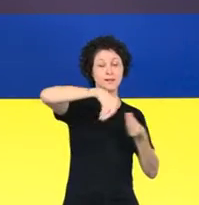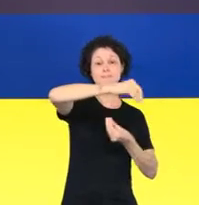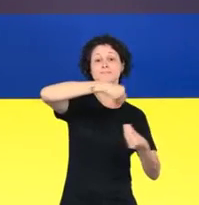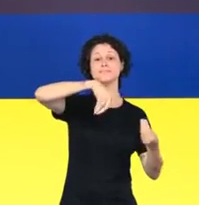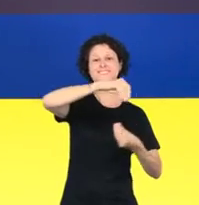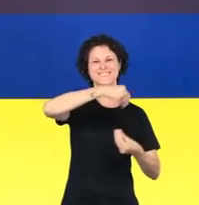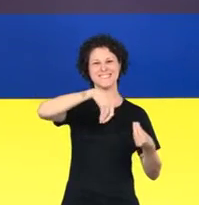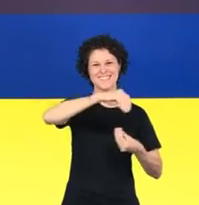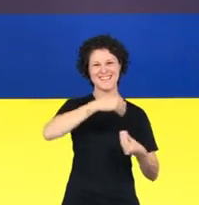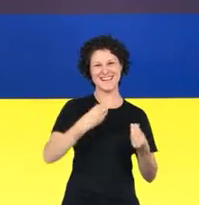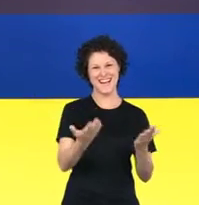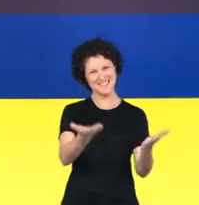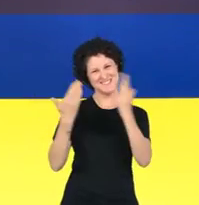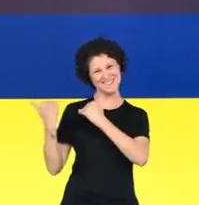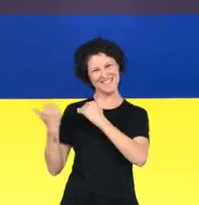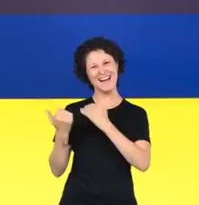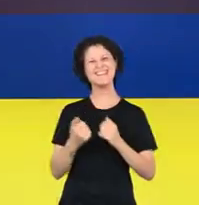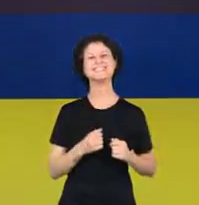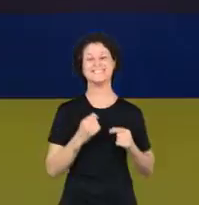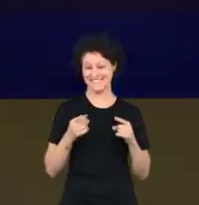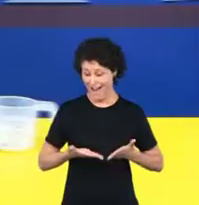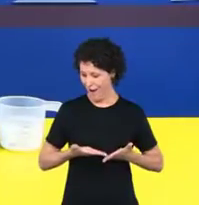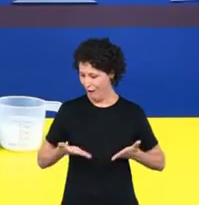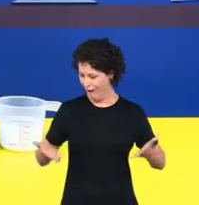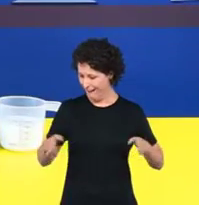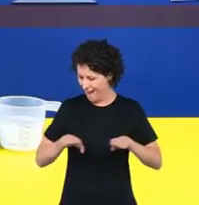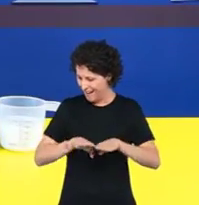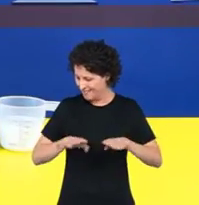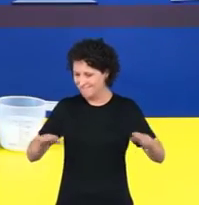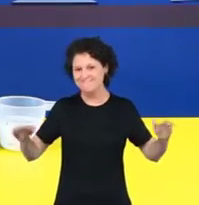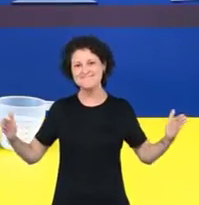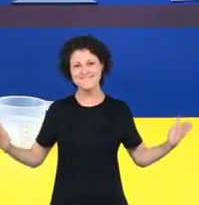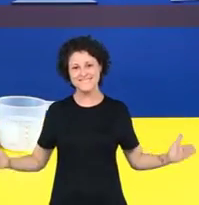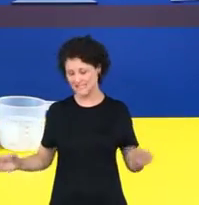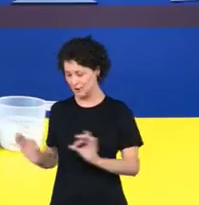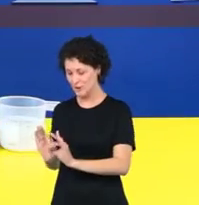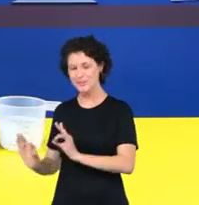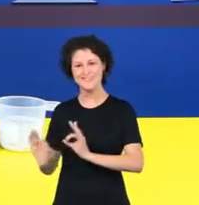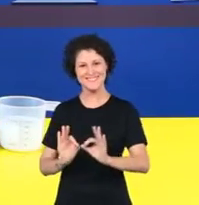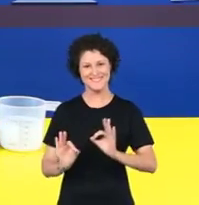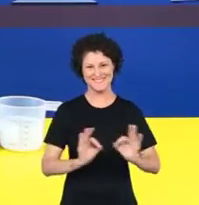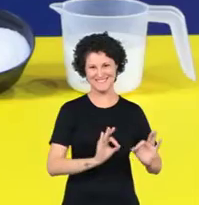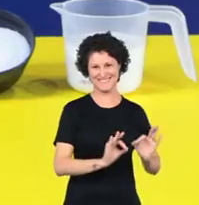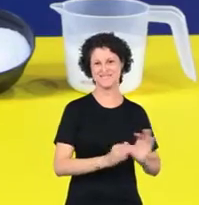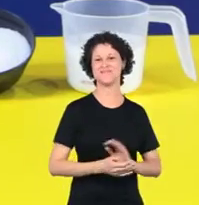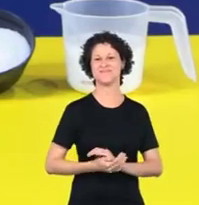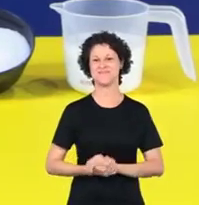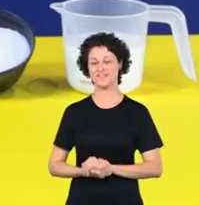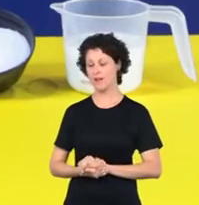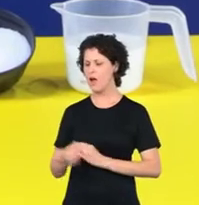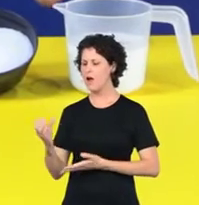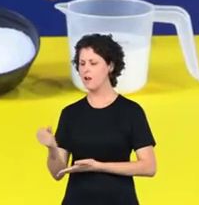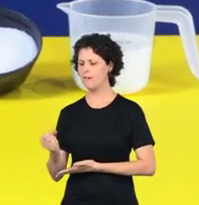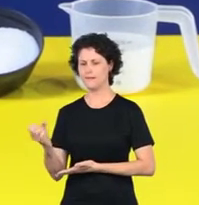uma verdadeira mistureba. Bora lá? Estou com os materiais para fazer o bolo arco-íris. Vamos a eles. Precisamos